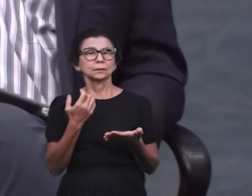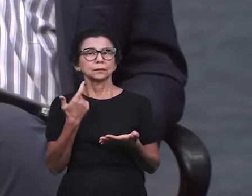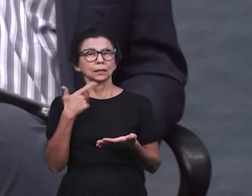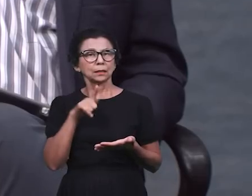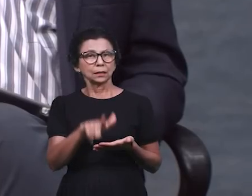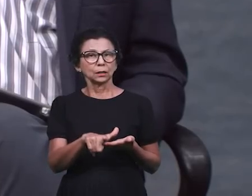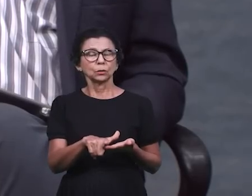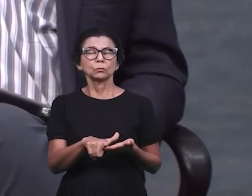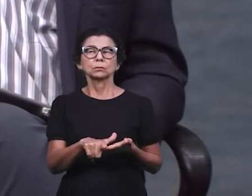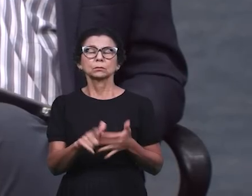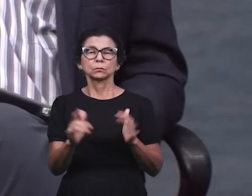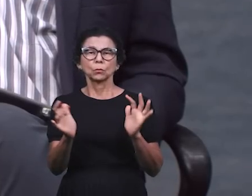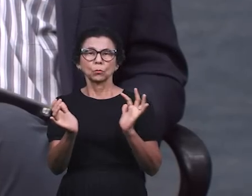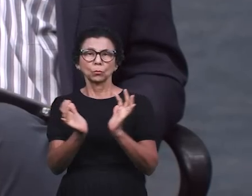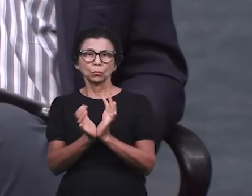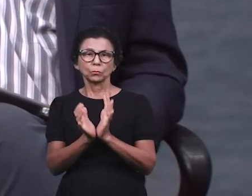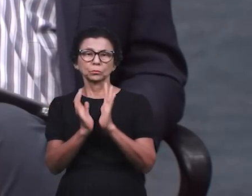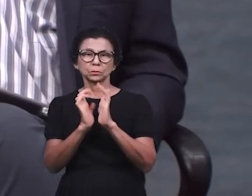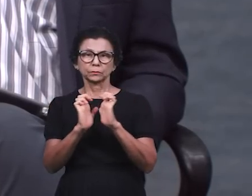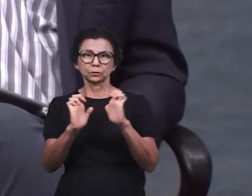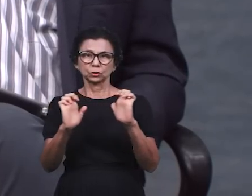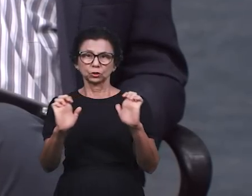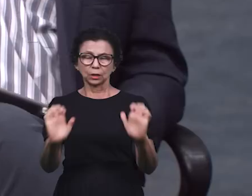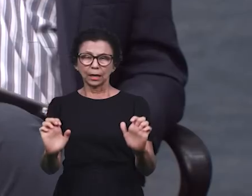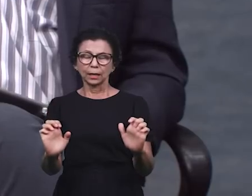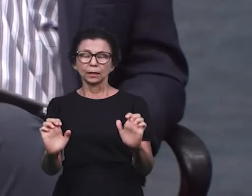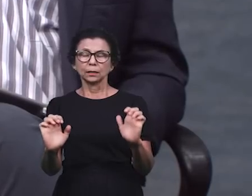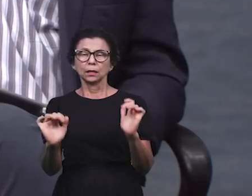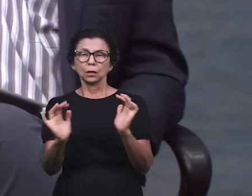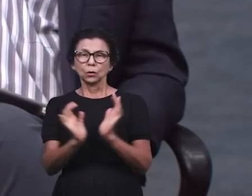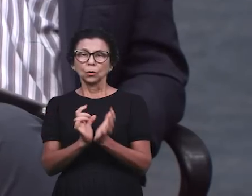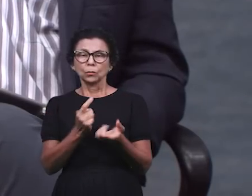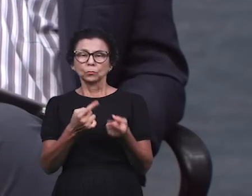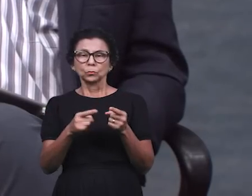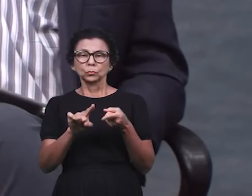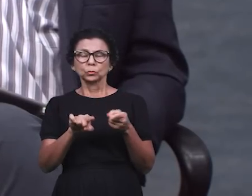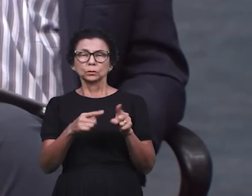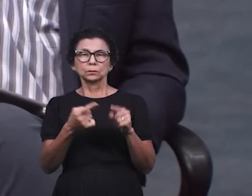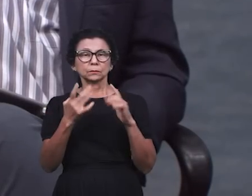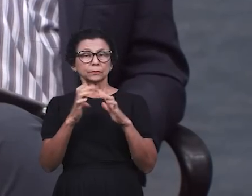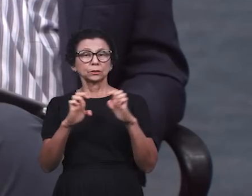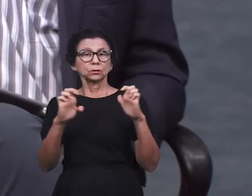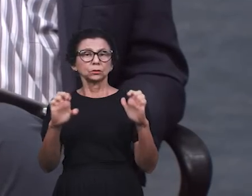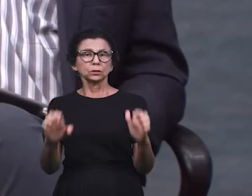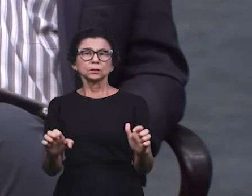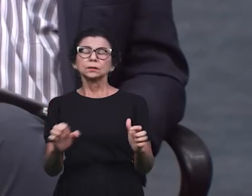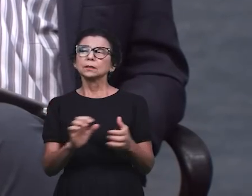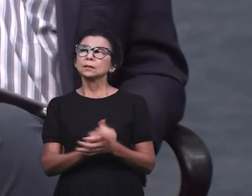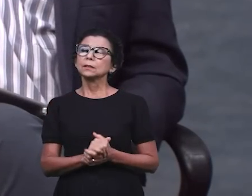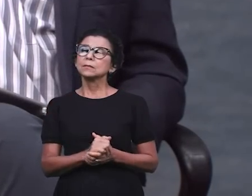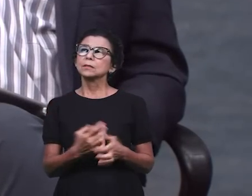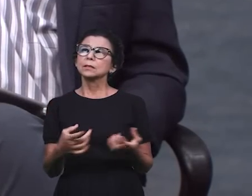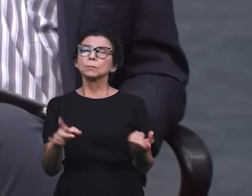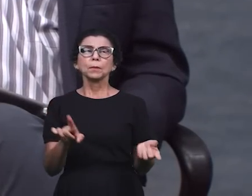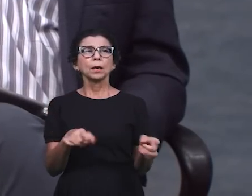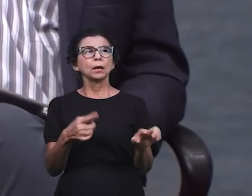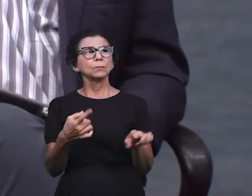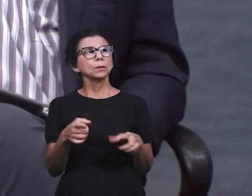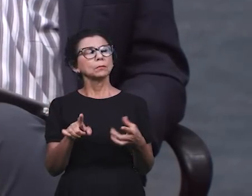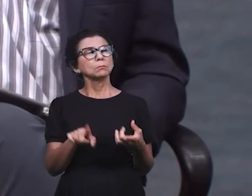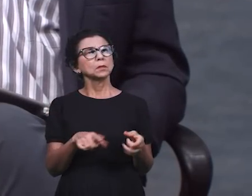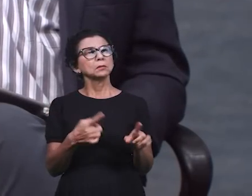evangélicos, são grupos gospel, são grupos... E às vezes você tem uma melodia muito agradável